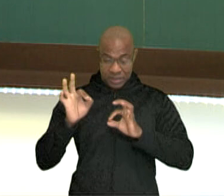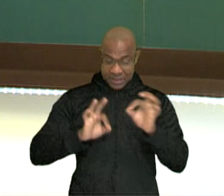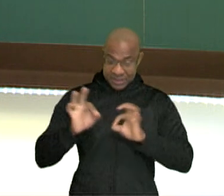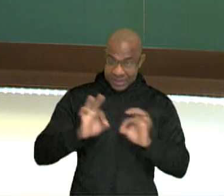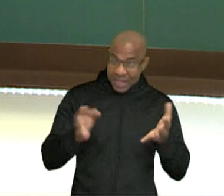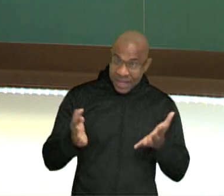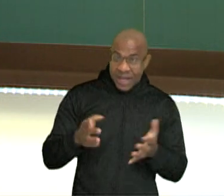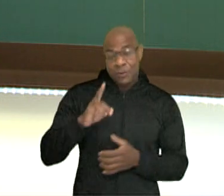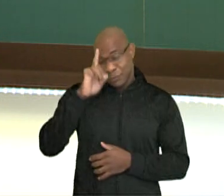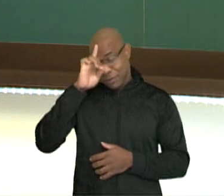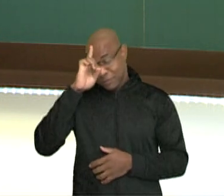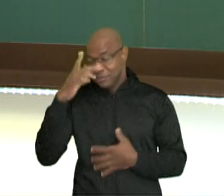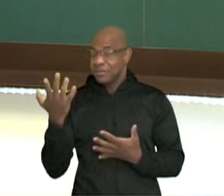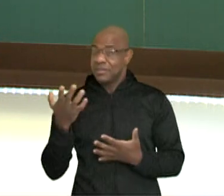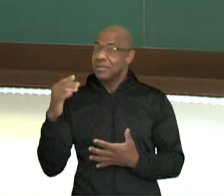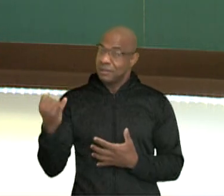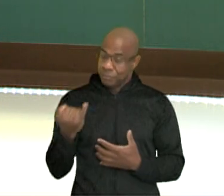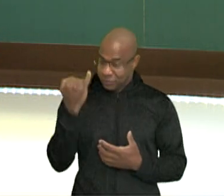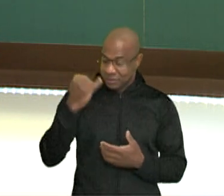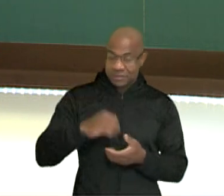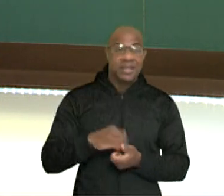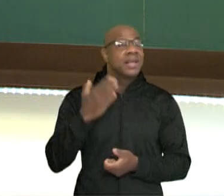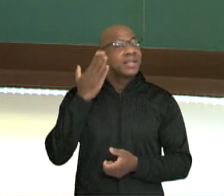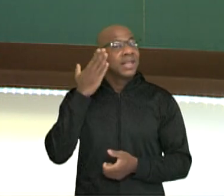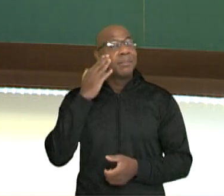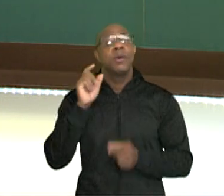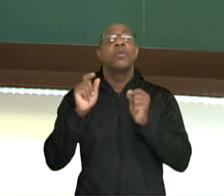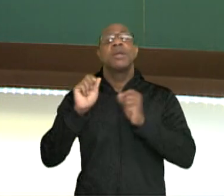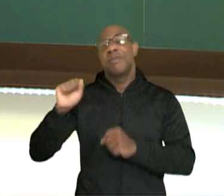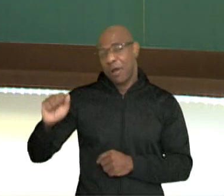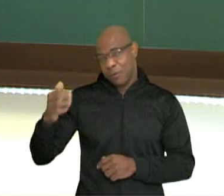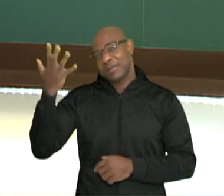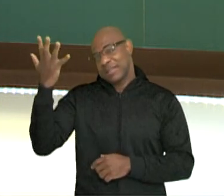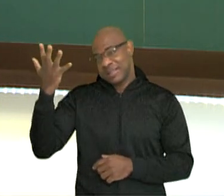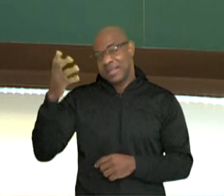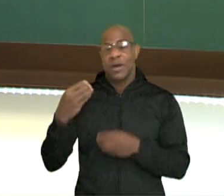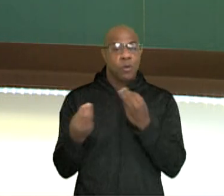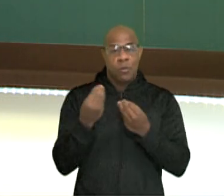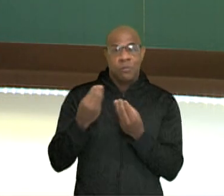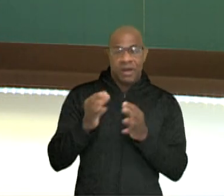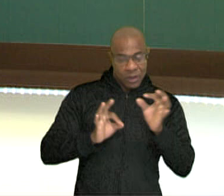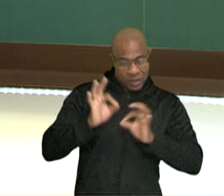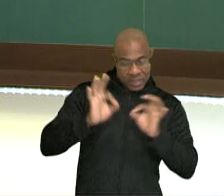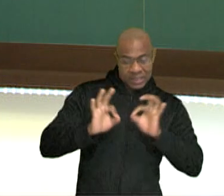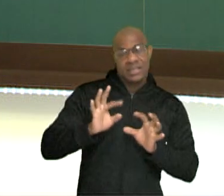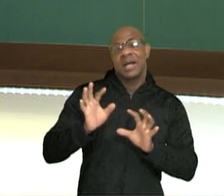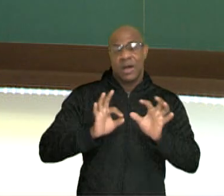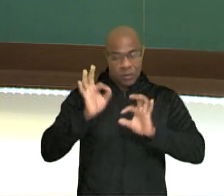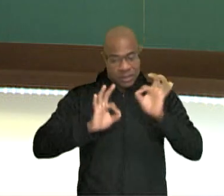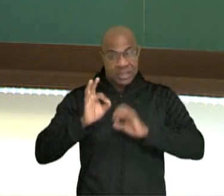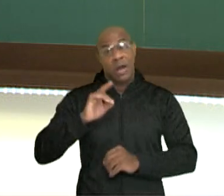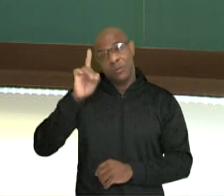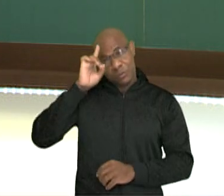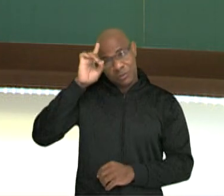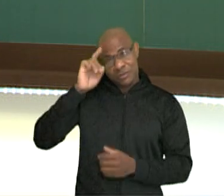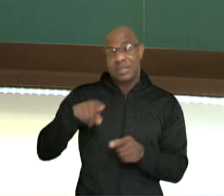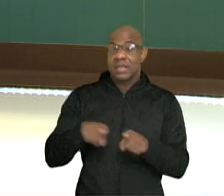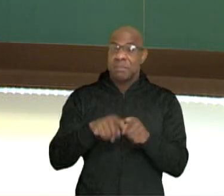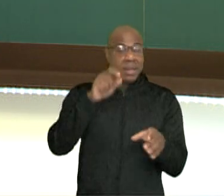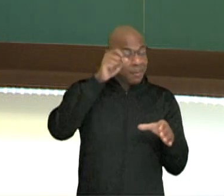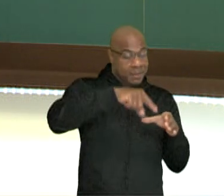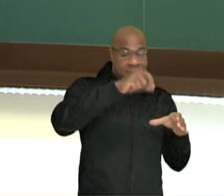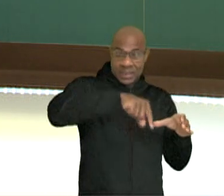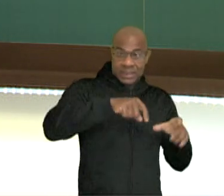organizarem no seu dia a dia, saberem ali como é que vão programar, até mesmo as